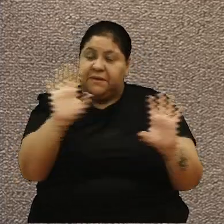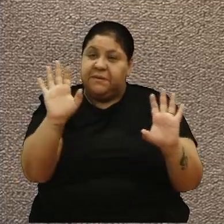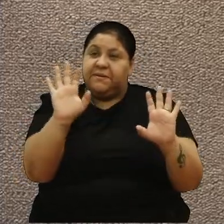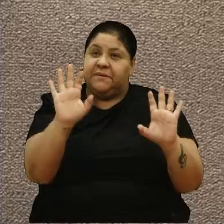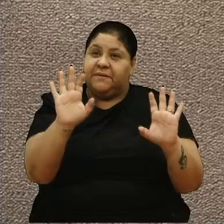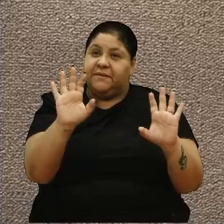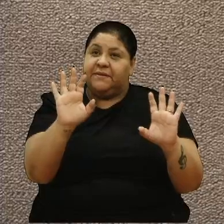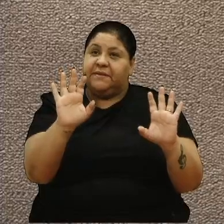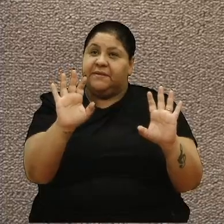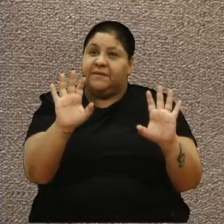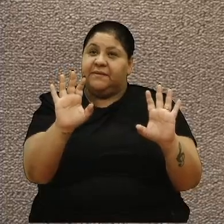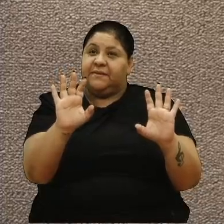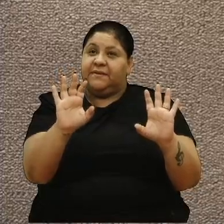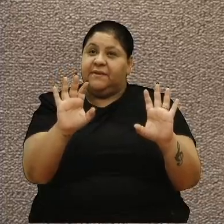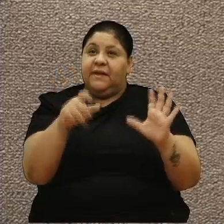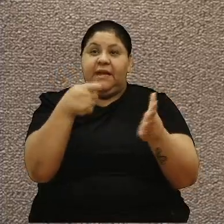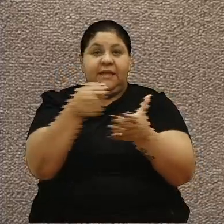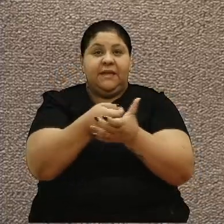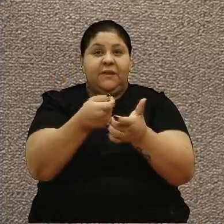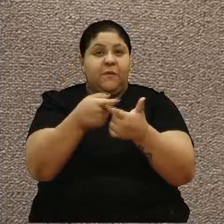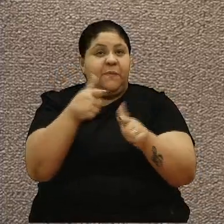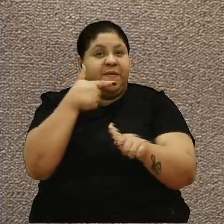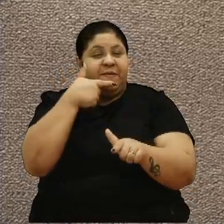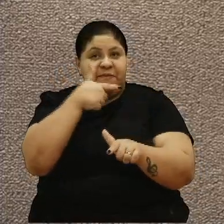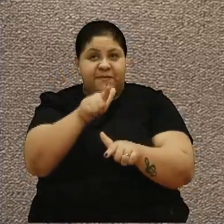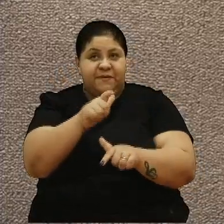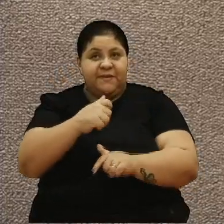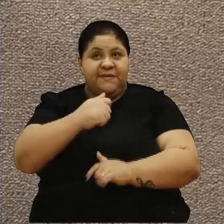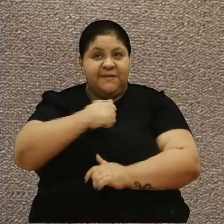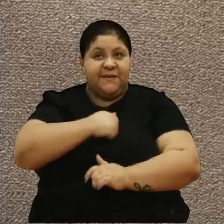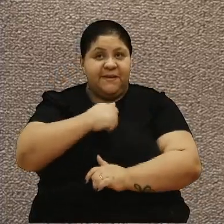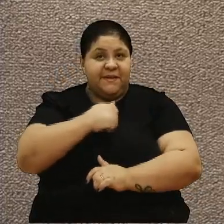Ele tentou, mas não conseguiu. Sebastião Melo.